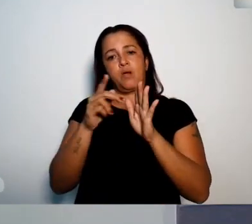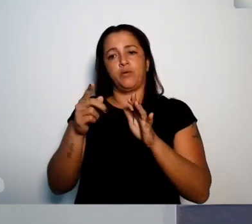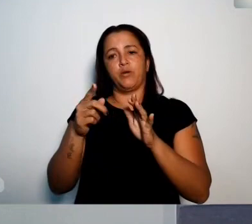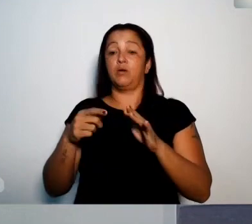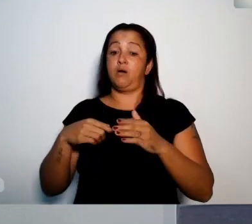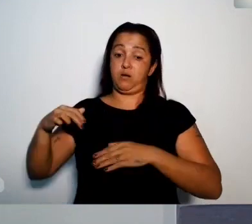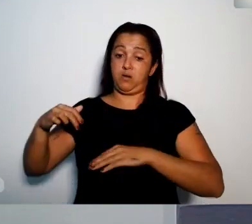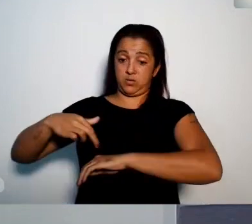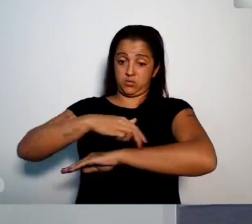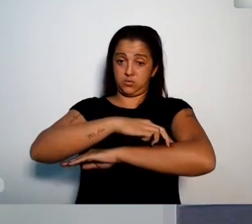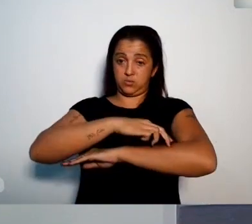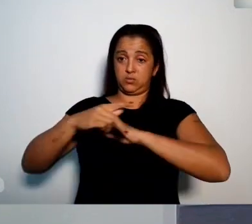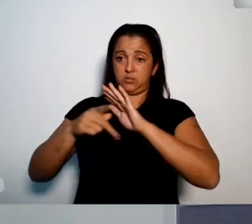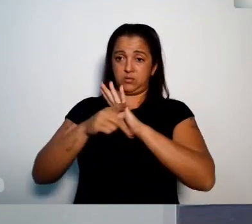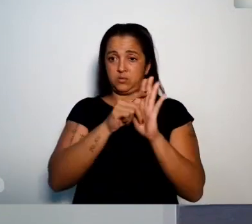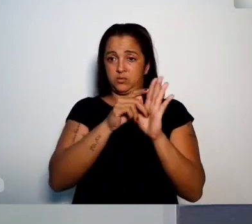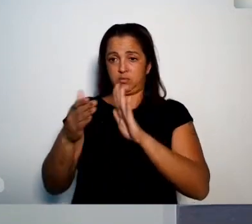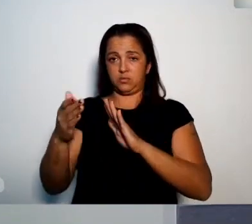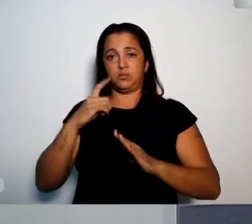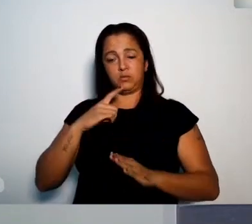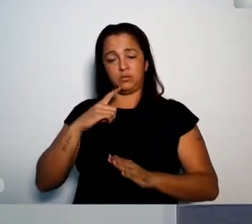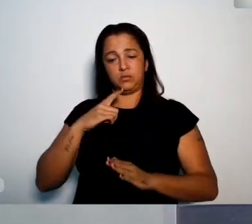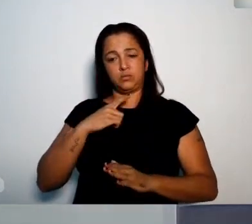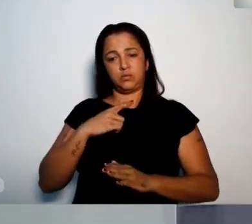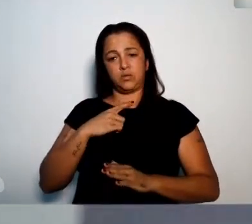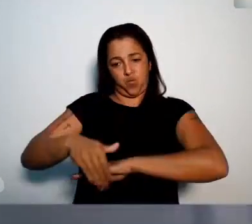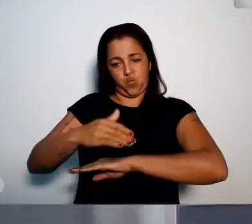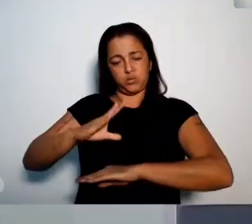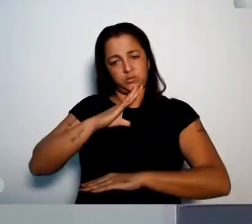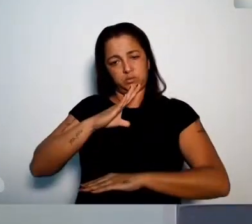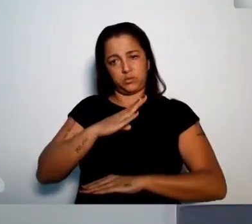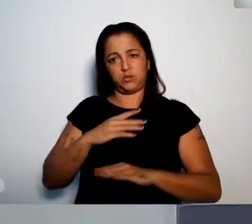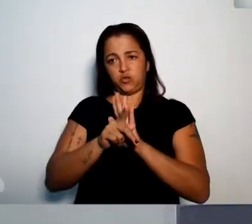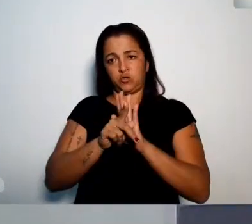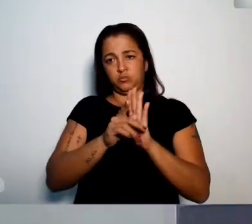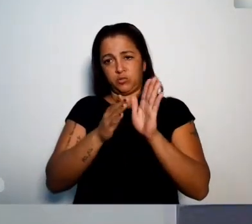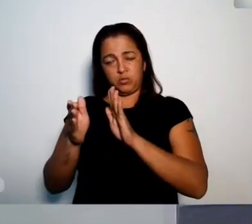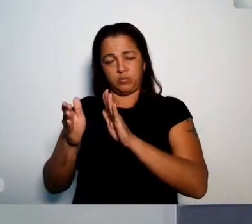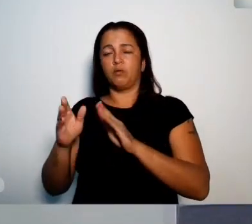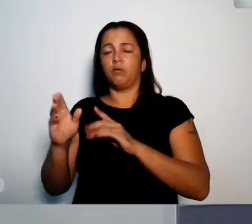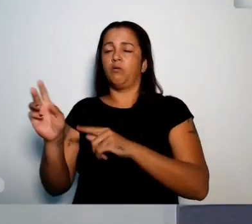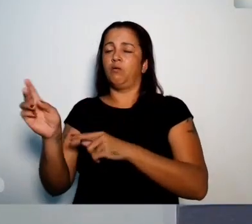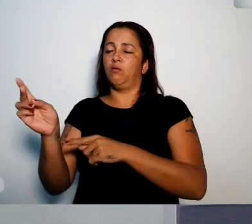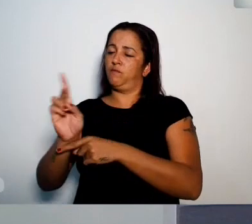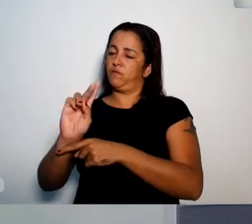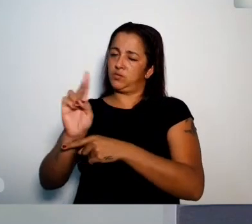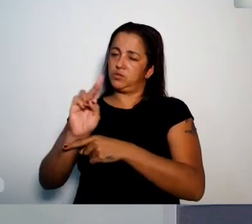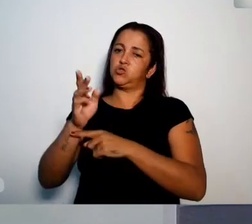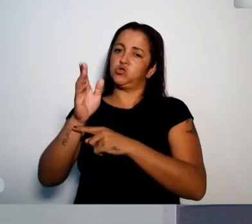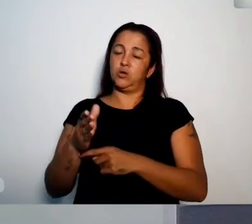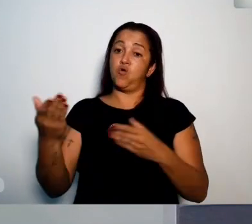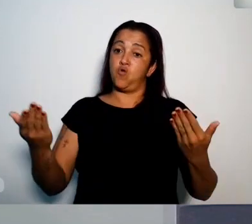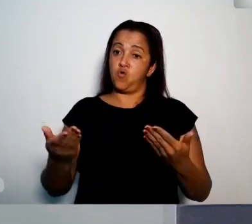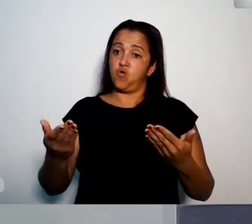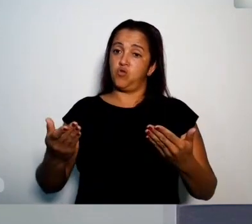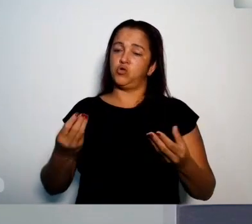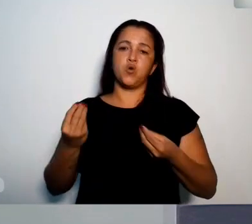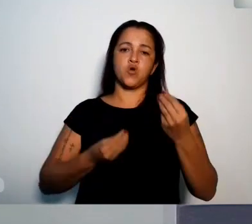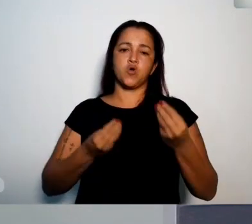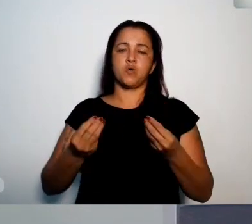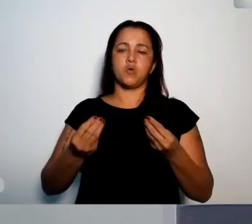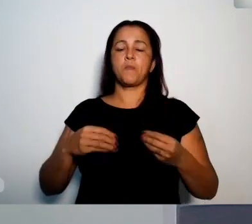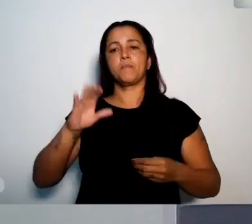nossa cidade. É preciso que haja fiscalização. Hoje foi pedido mais fiscais. Porque as